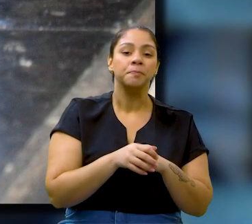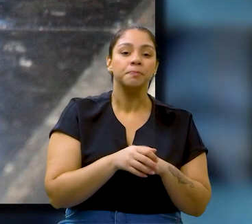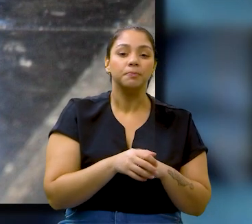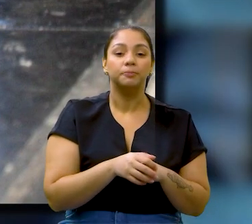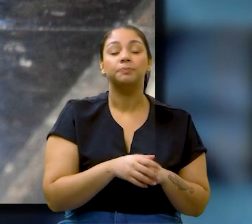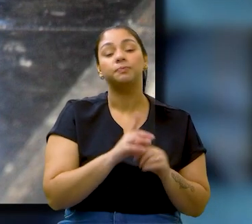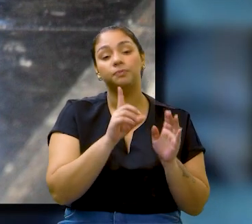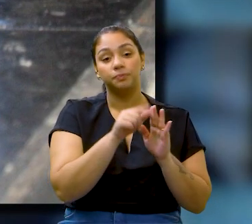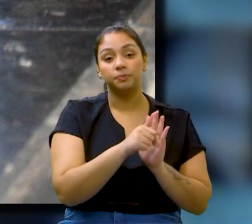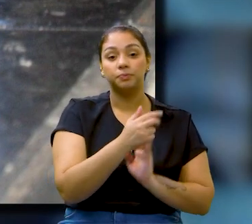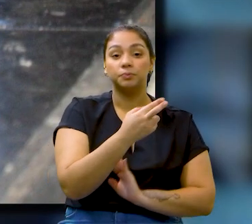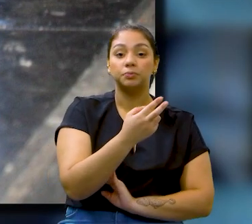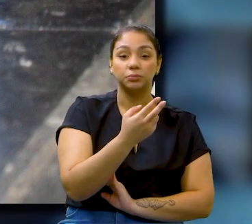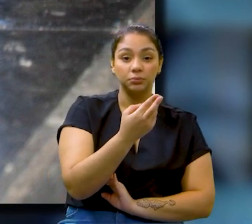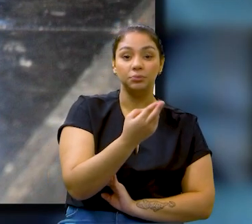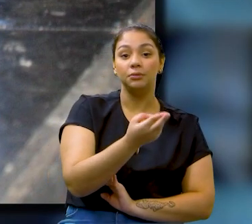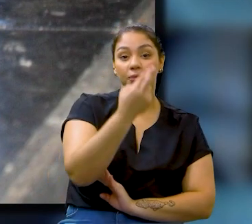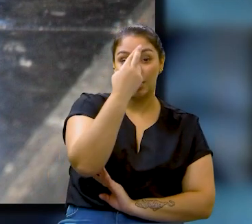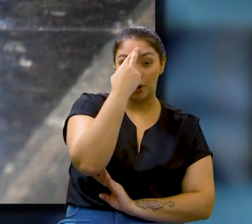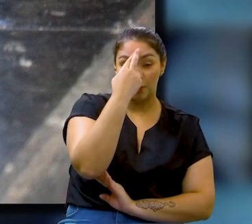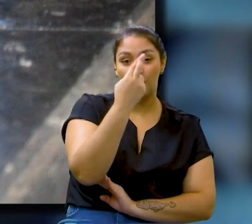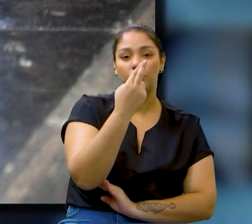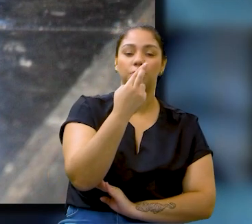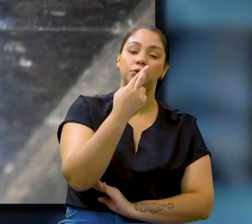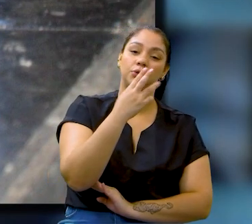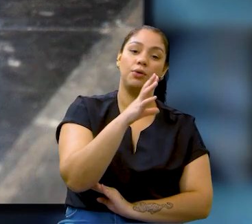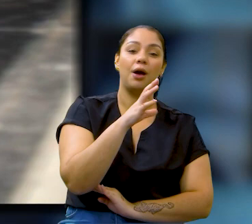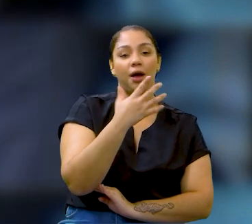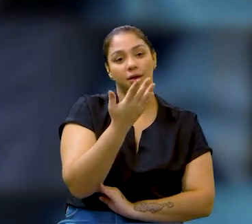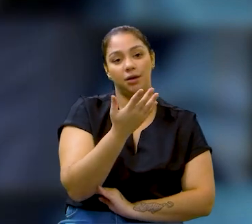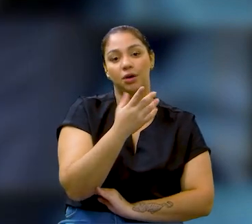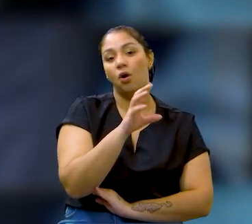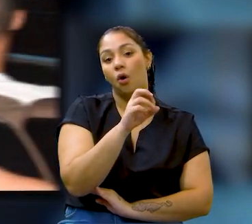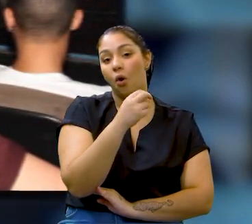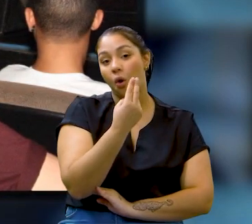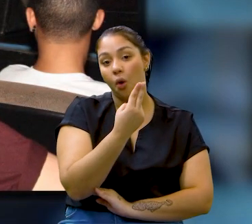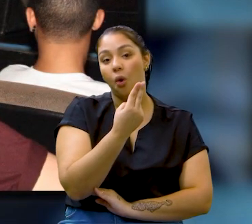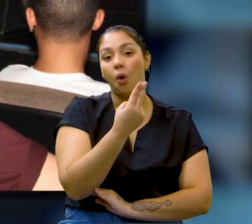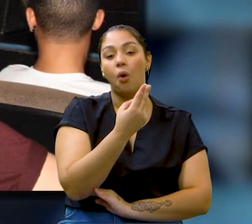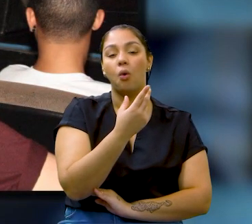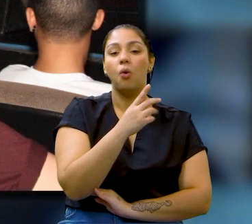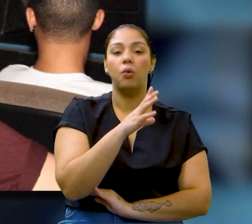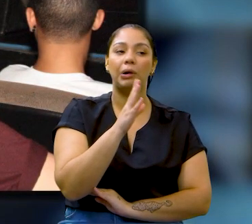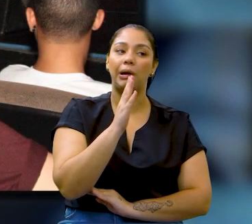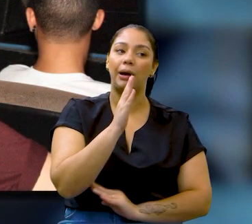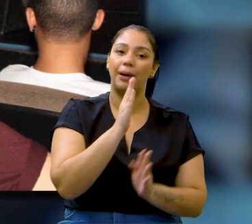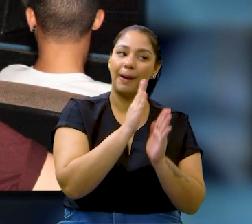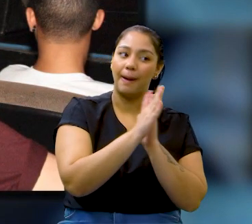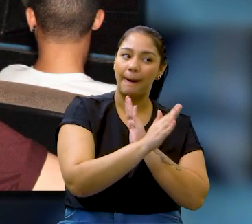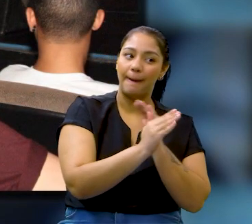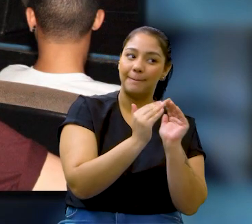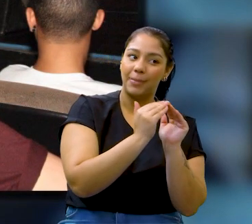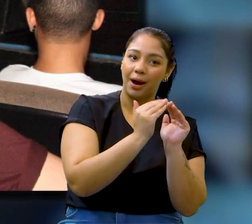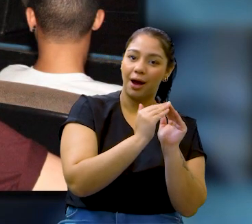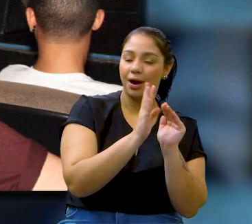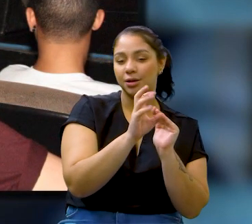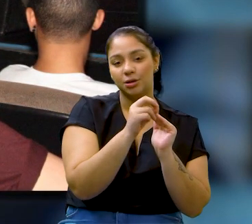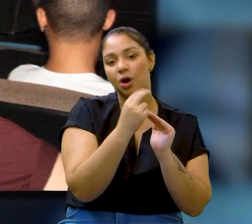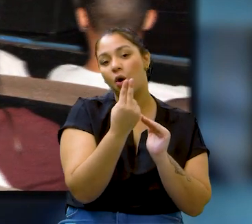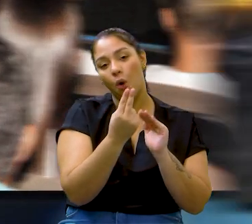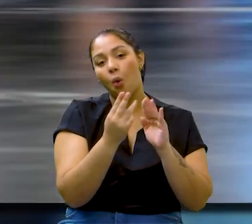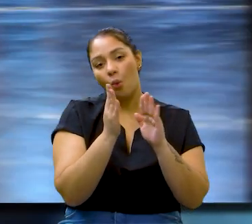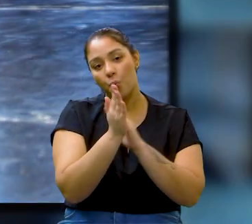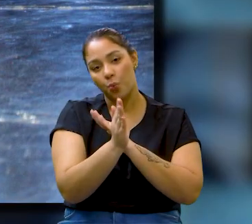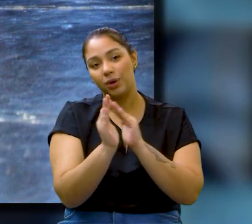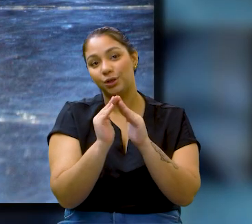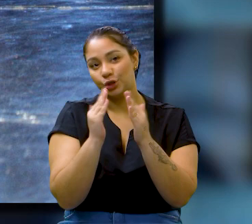Das 11 às 11h30 o almoço e aí eles vão para a escola ou para casa. E ao contrário, a mesma coisa. E essas crianças,